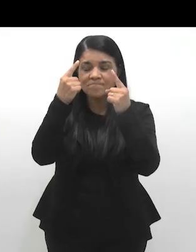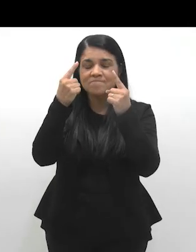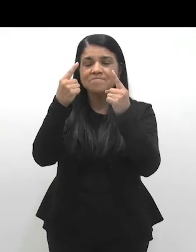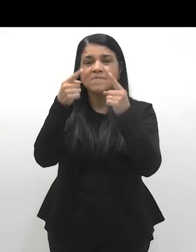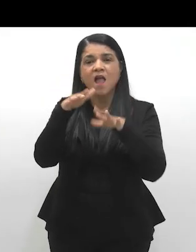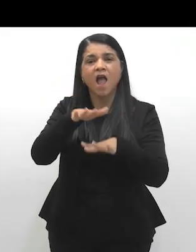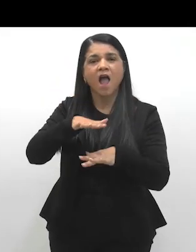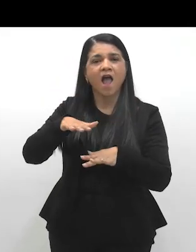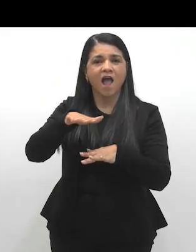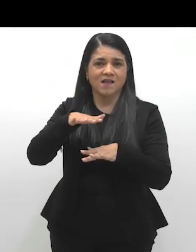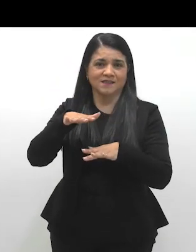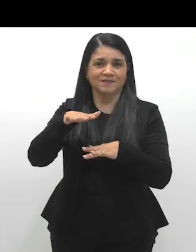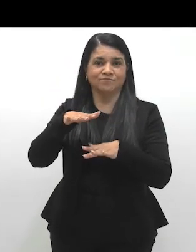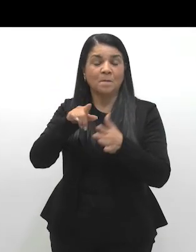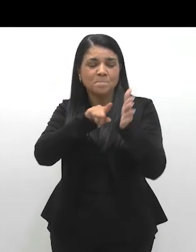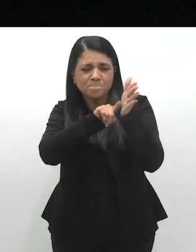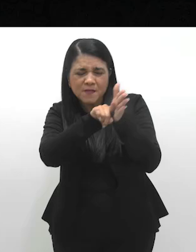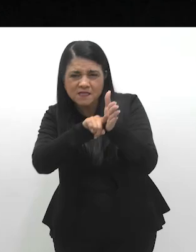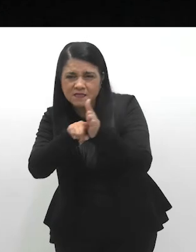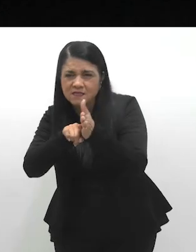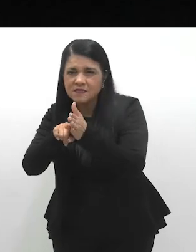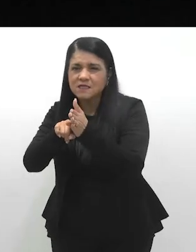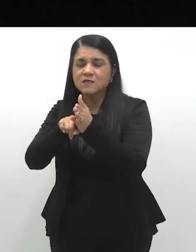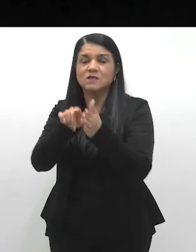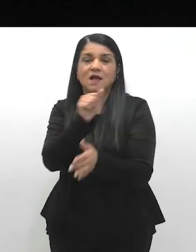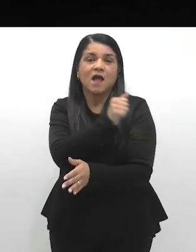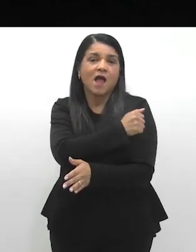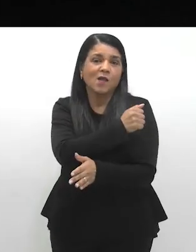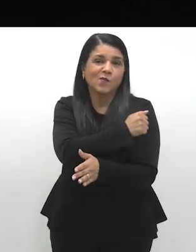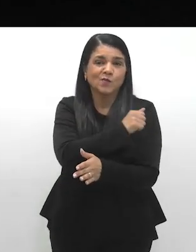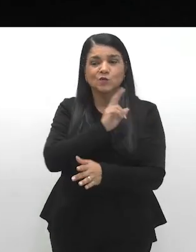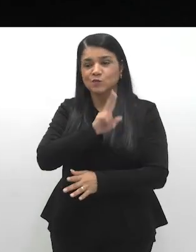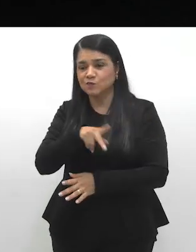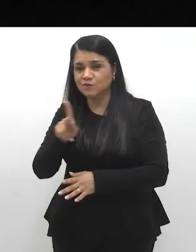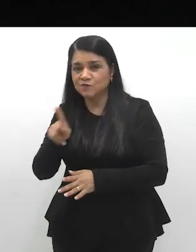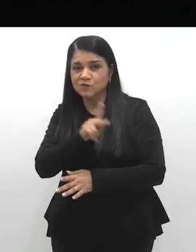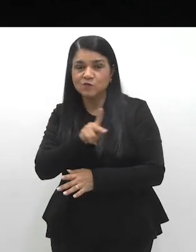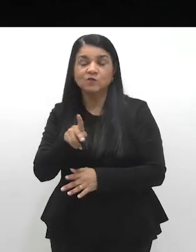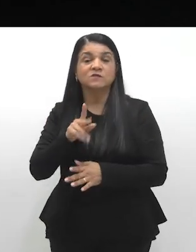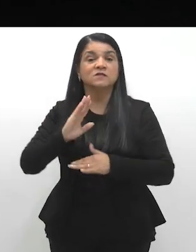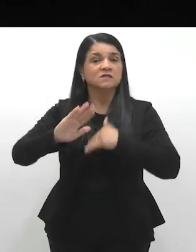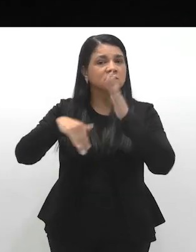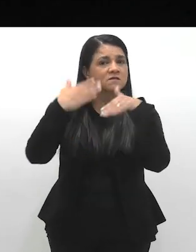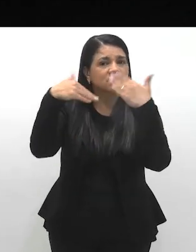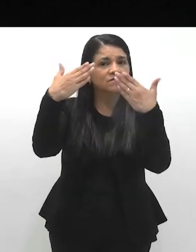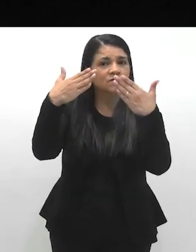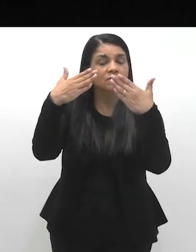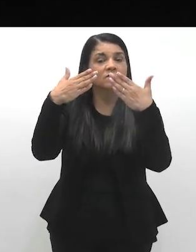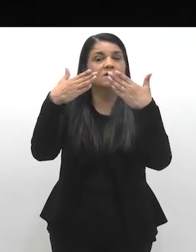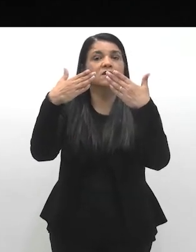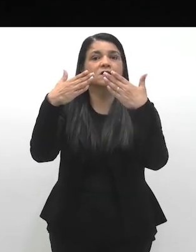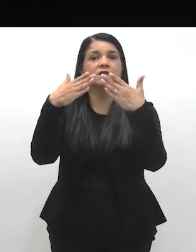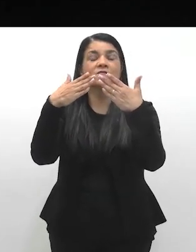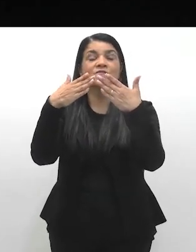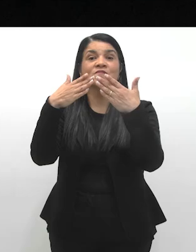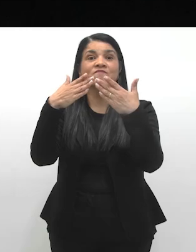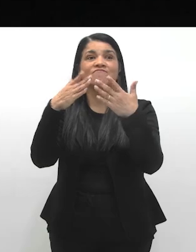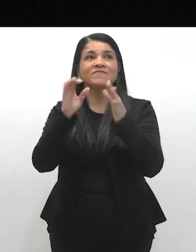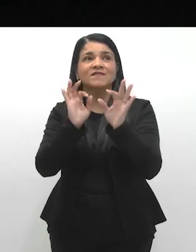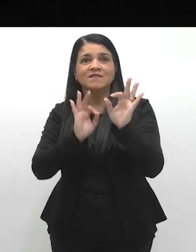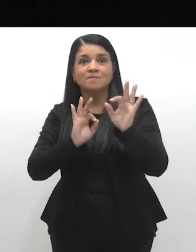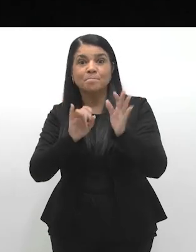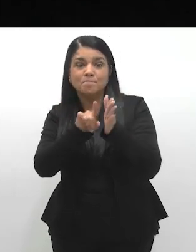ambiente agradável para que os pesquisadores e alunos e alunas pudessem desenvolver aquilo que está sendo programado e pago